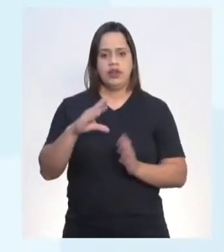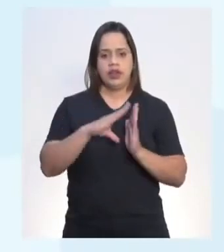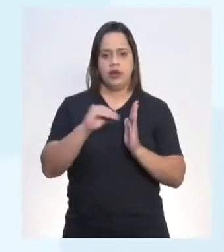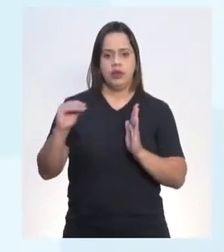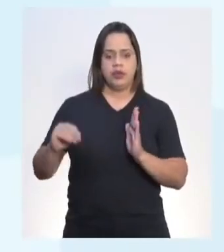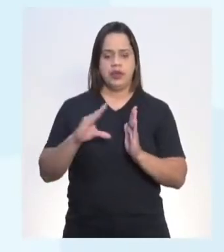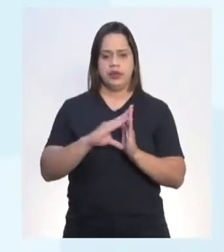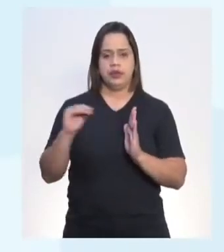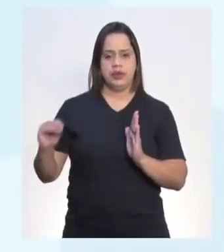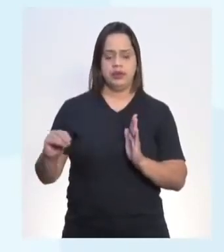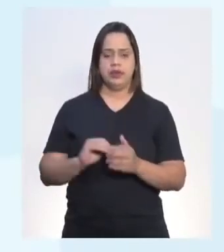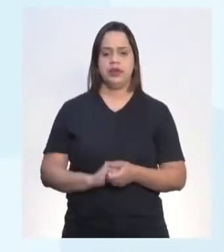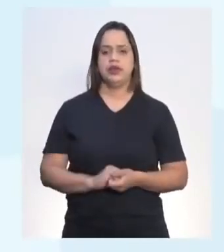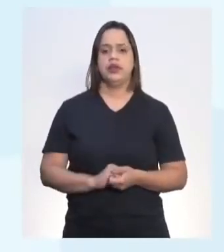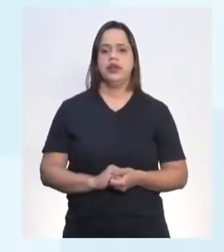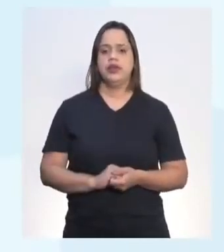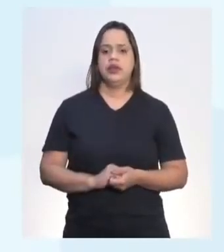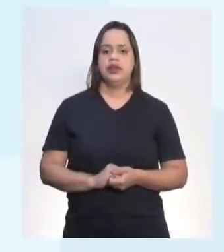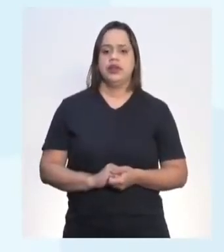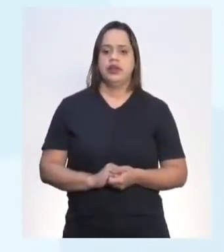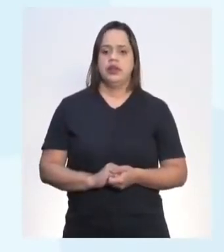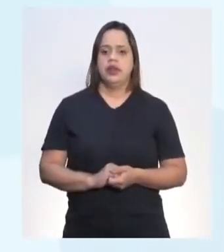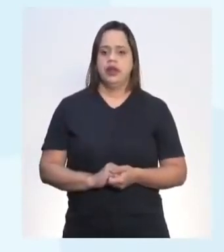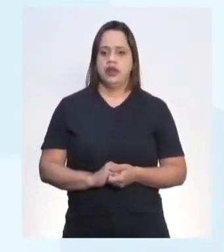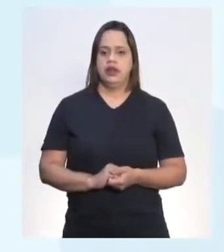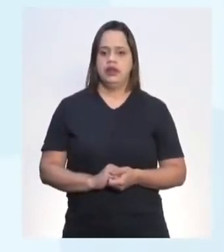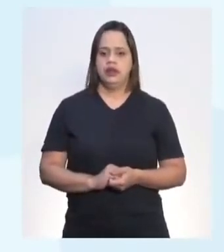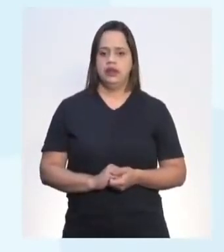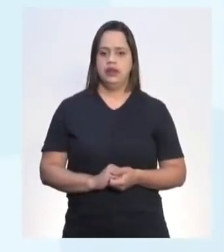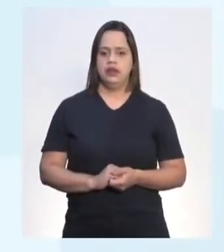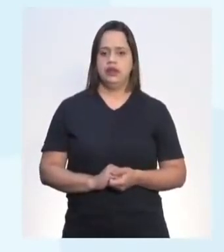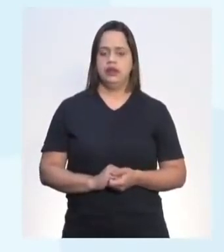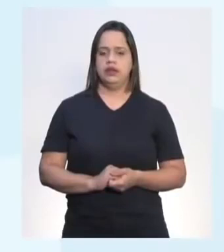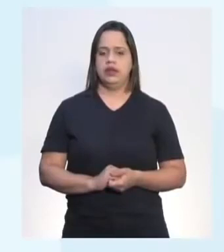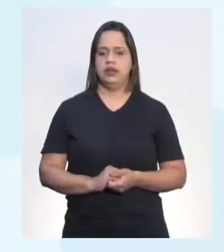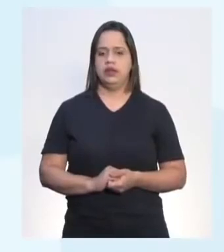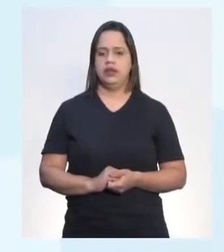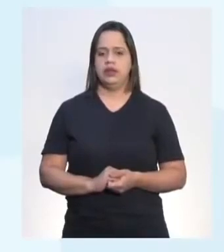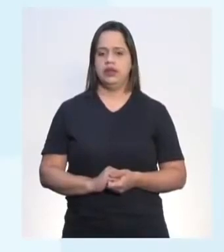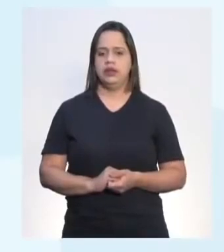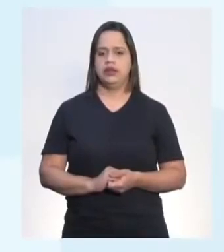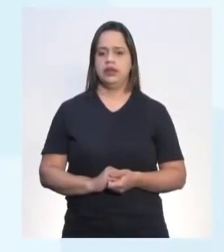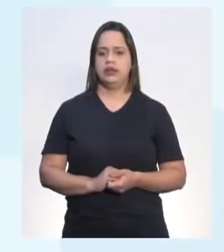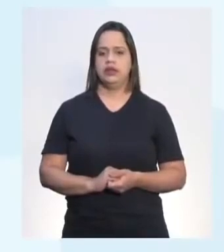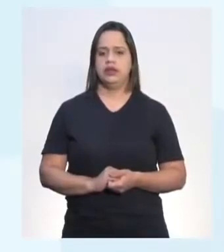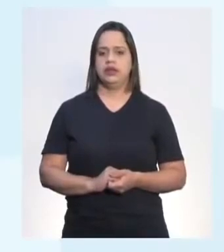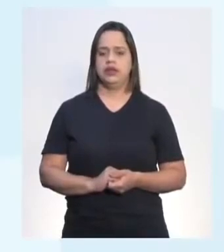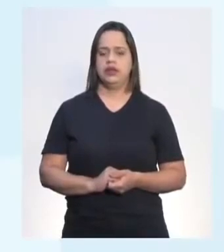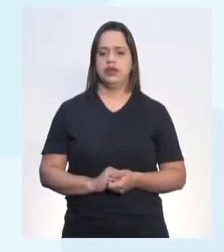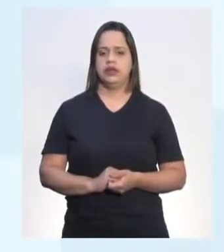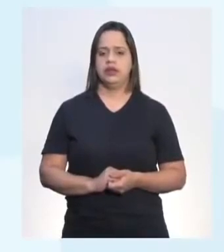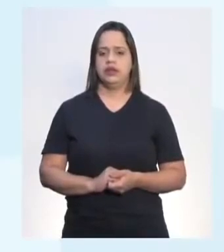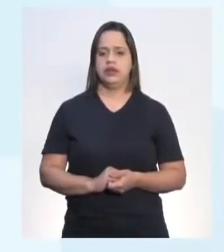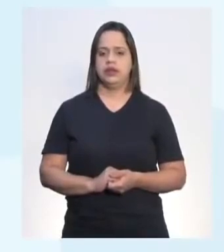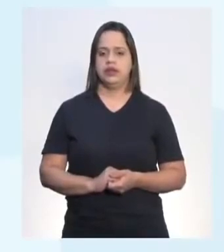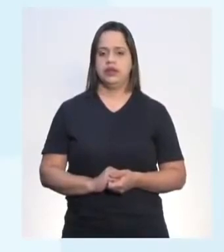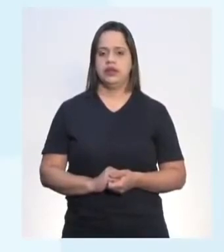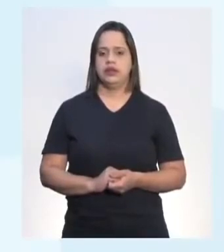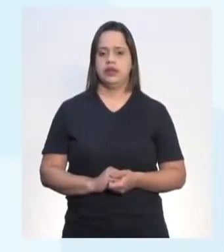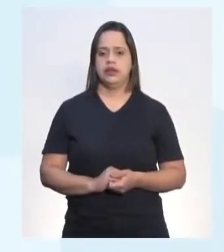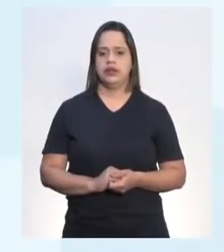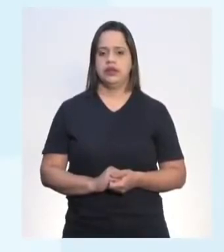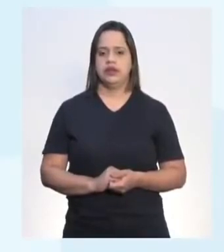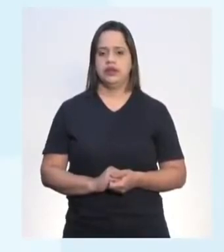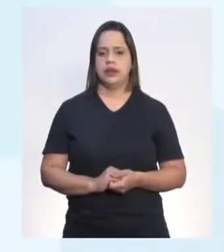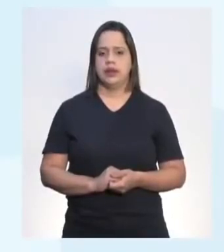meio. Mais 3 vezes x, mais 3